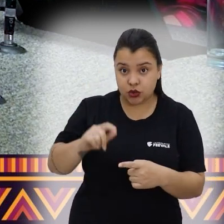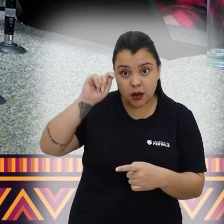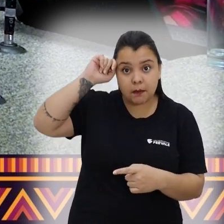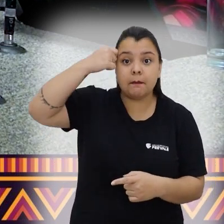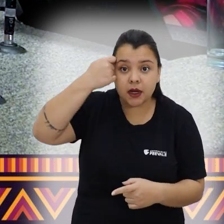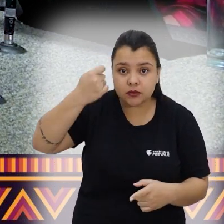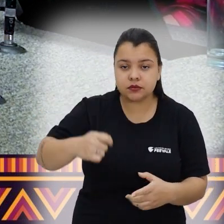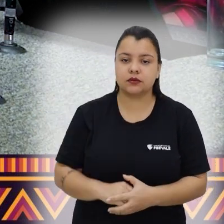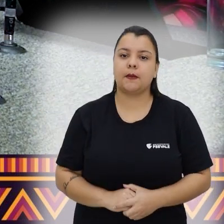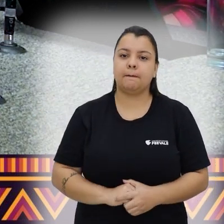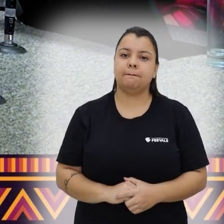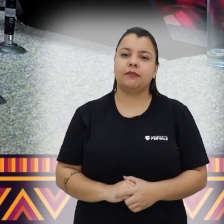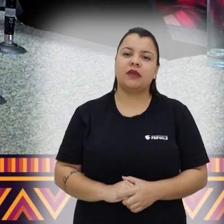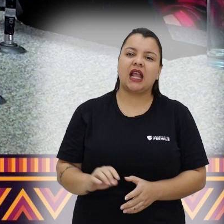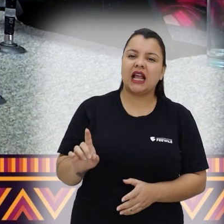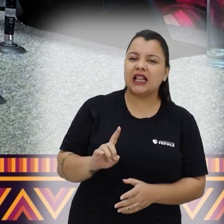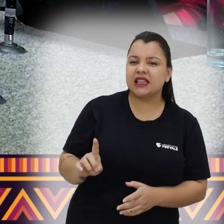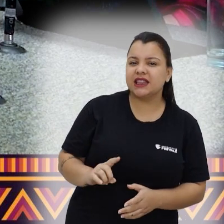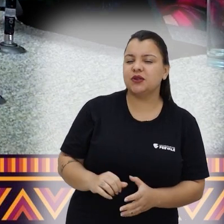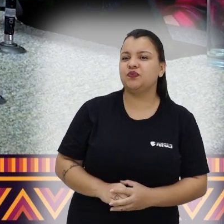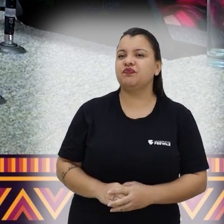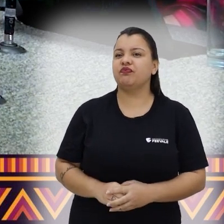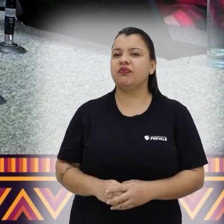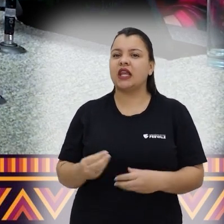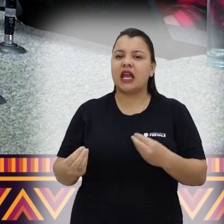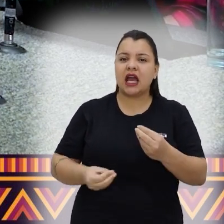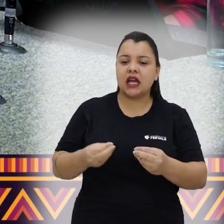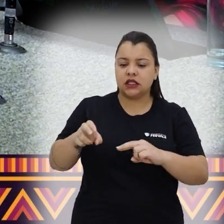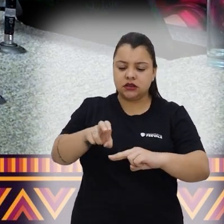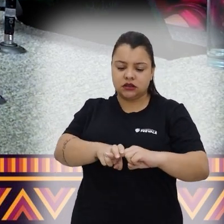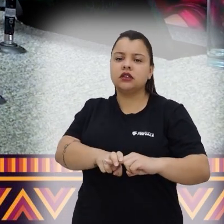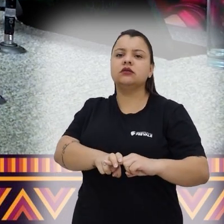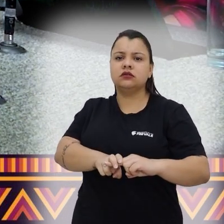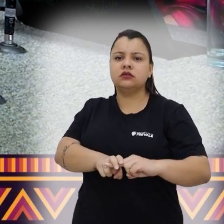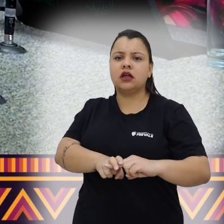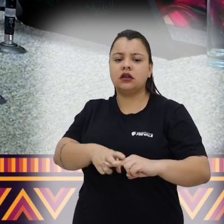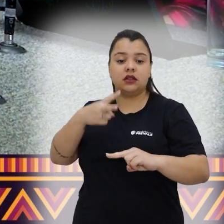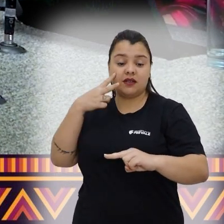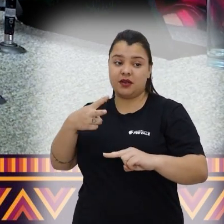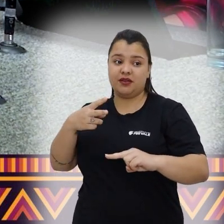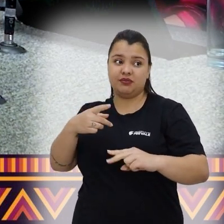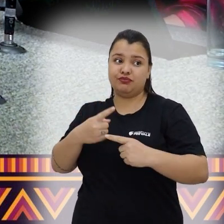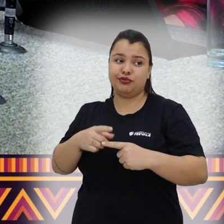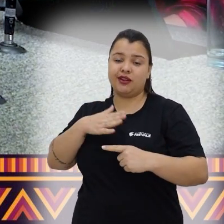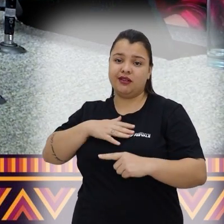isso tudo. Não, mas assim, tipo, o ato era declarado. O ato era declarado, tanto